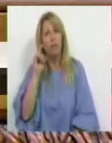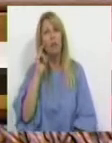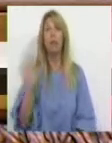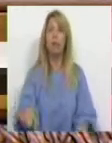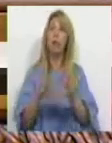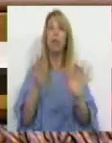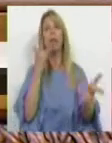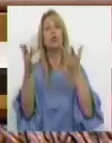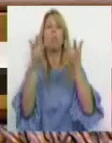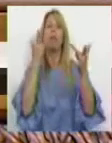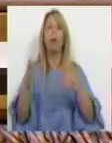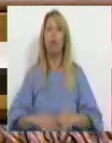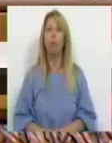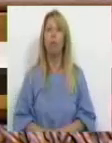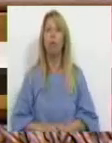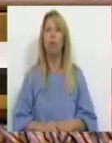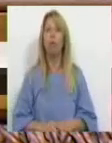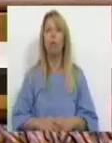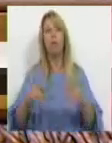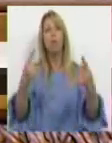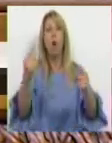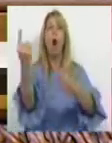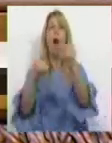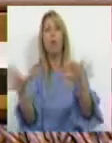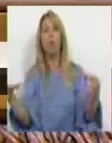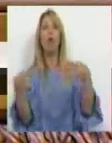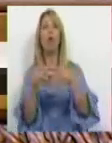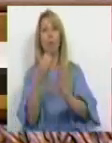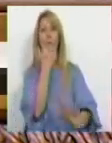um espetáculo para gáudio de apenas alguns.